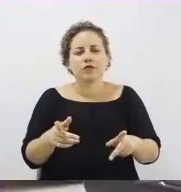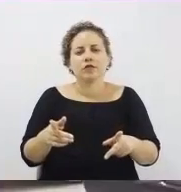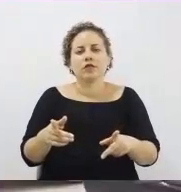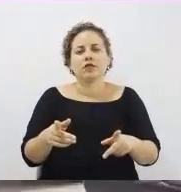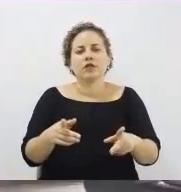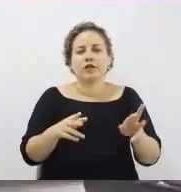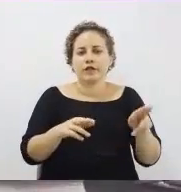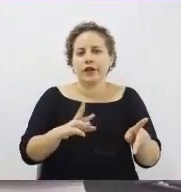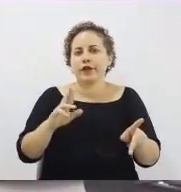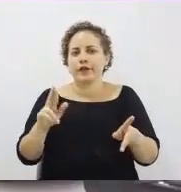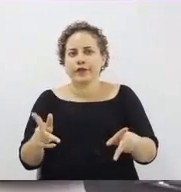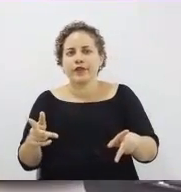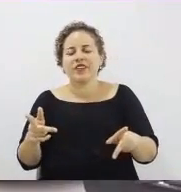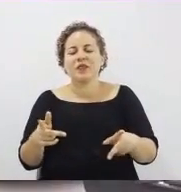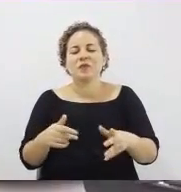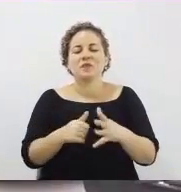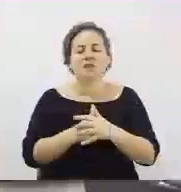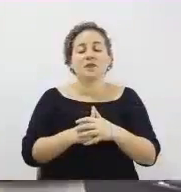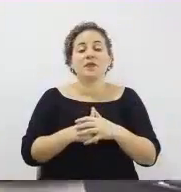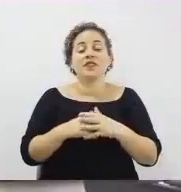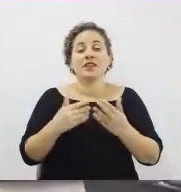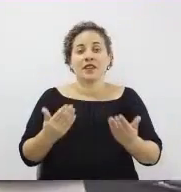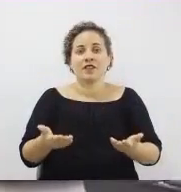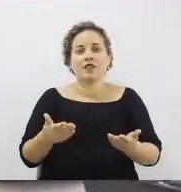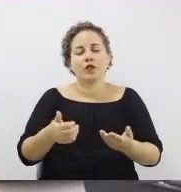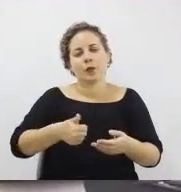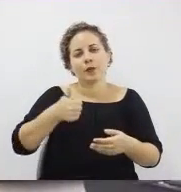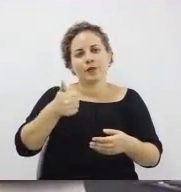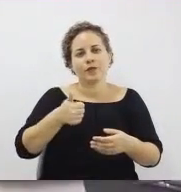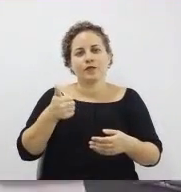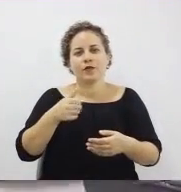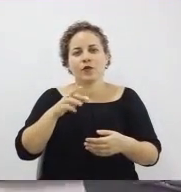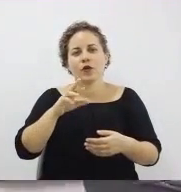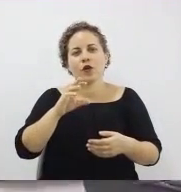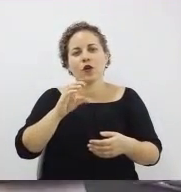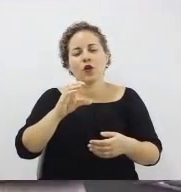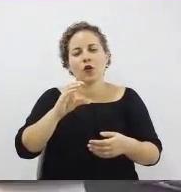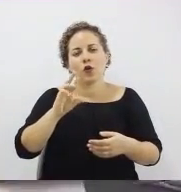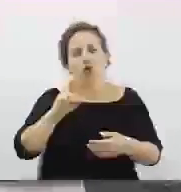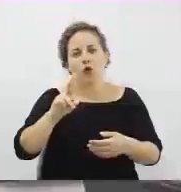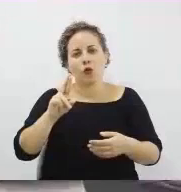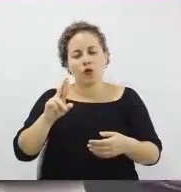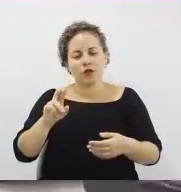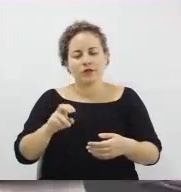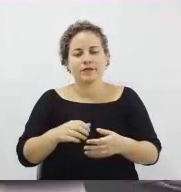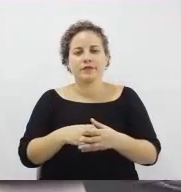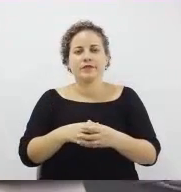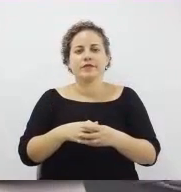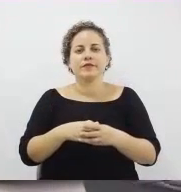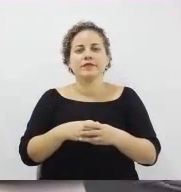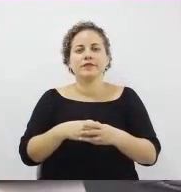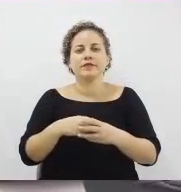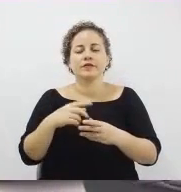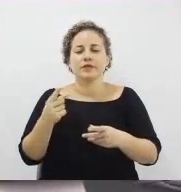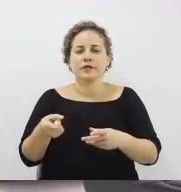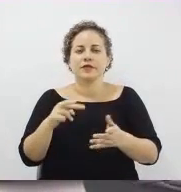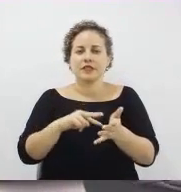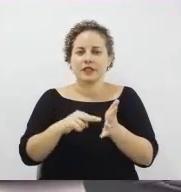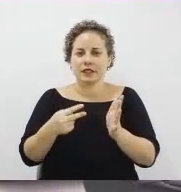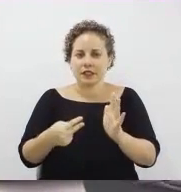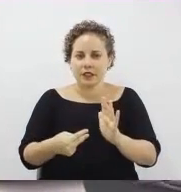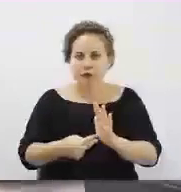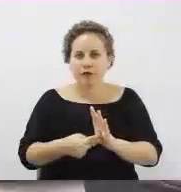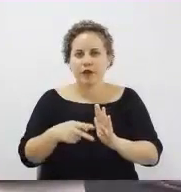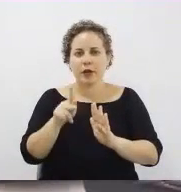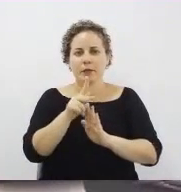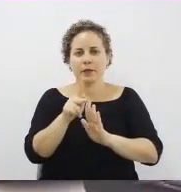à outra. Então vamos ao conceito. Segundo Correia et al., a gestão de demanda consiste na elaboração de um